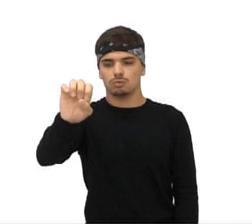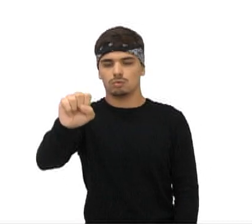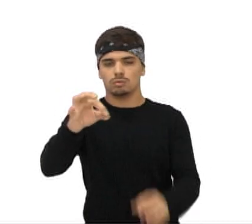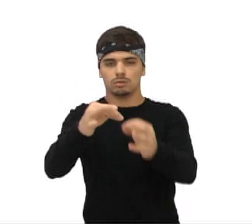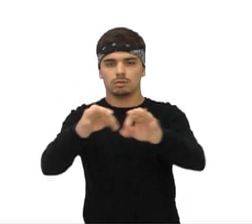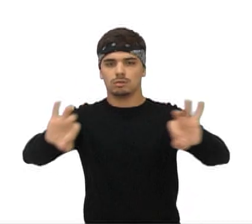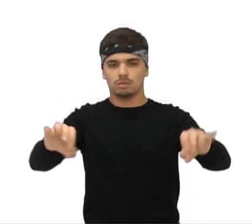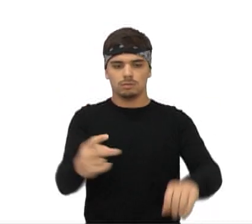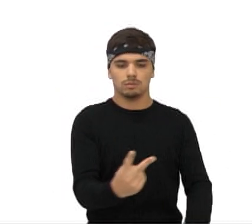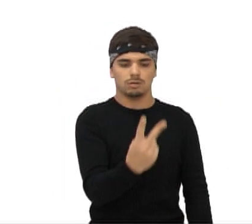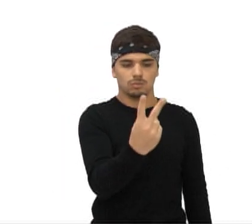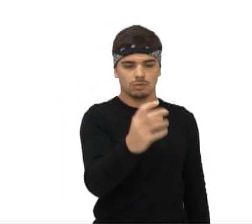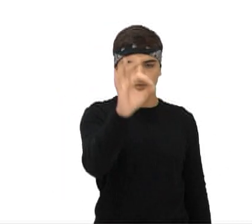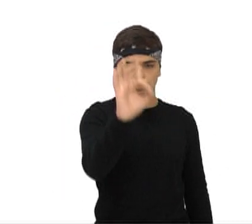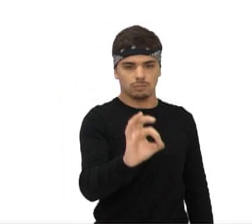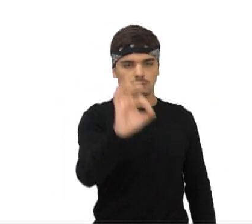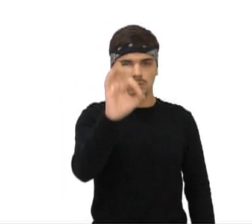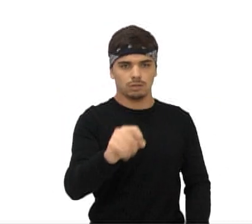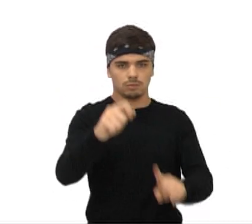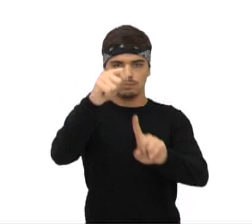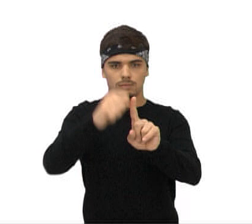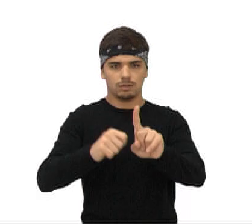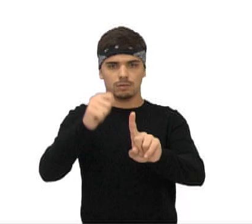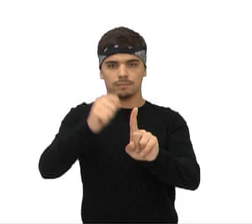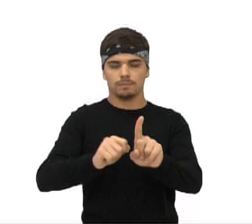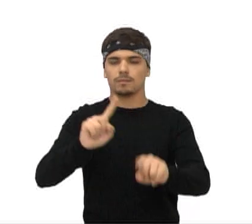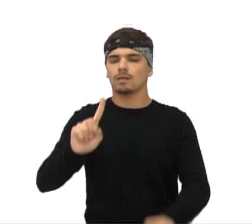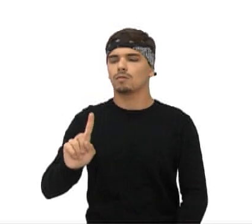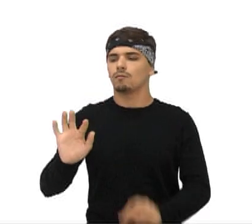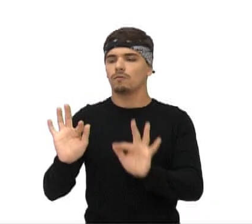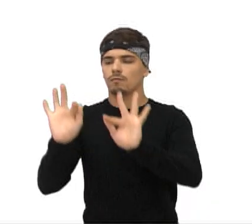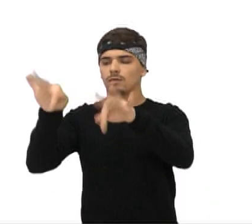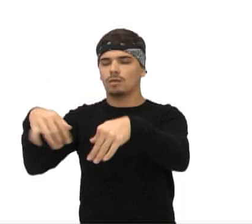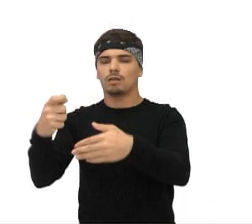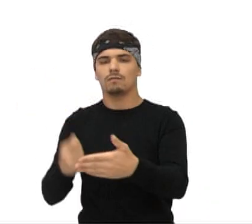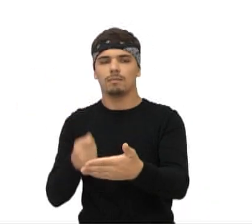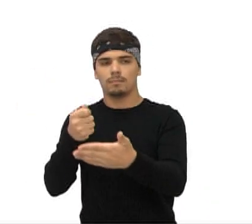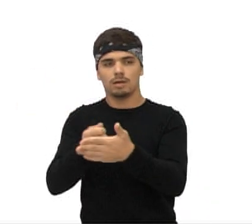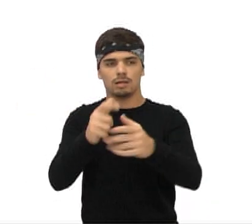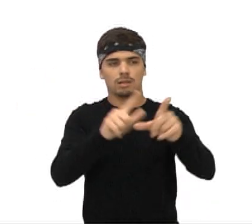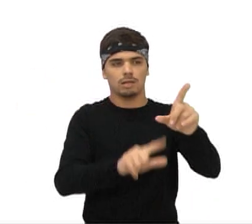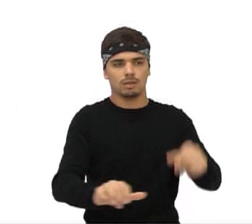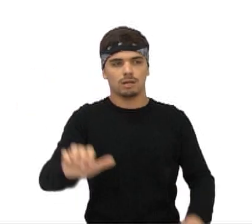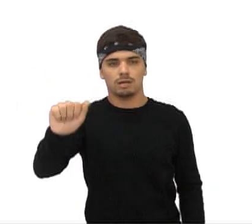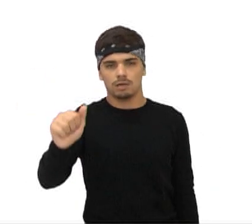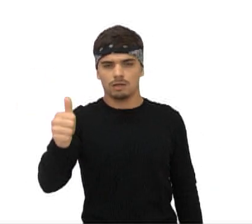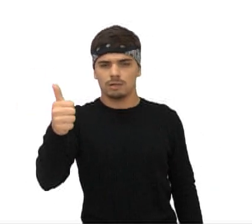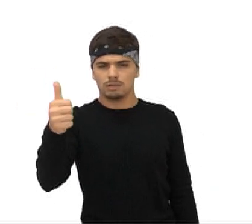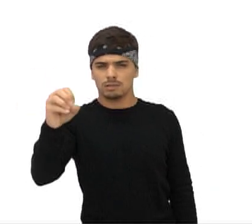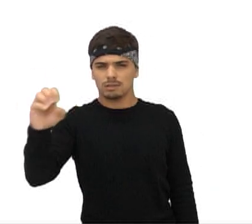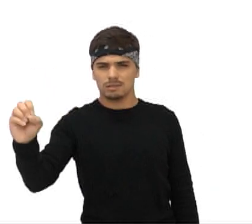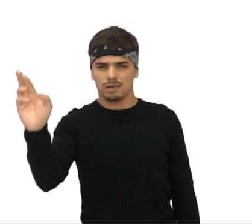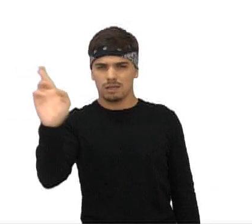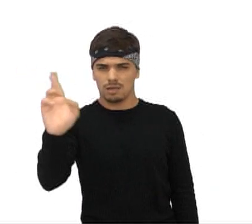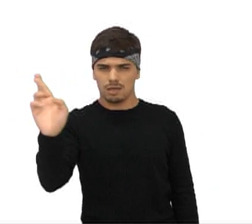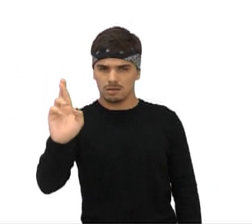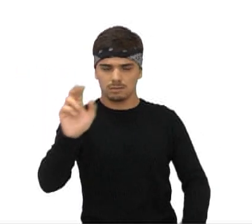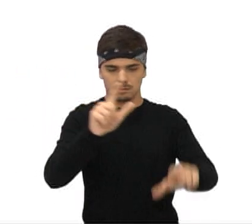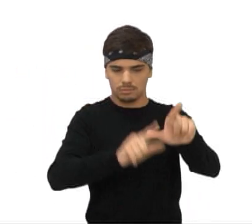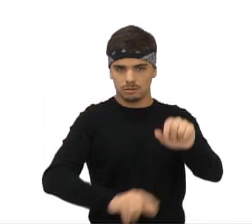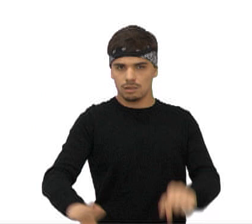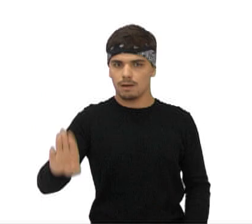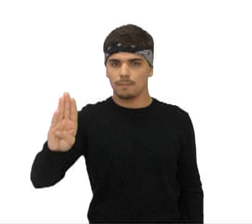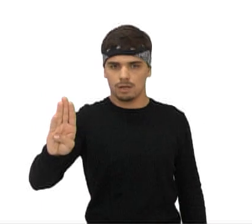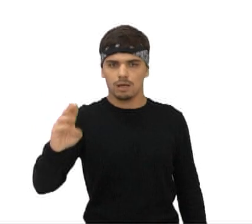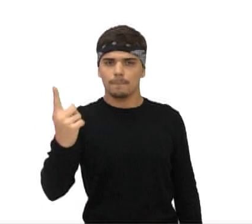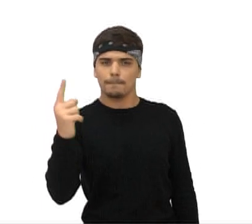de 2% ao mês. No final, ela pagará, letra A, R$100, letra